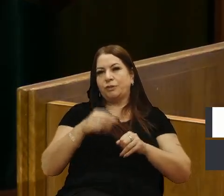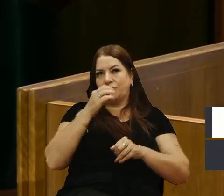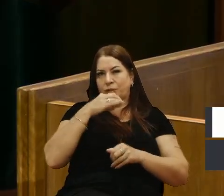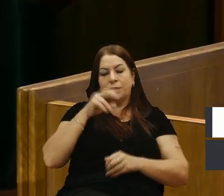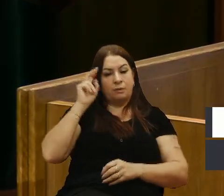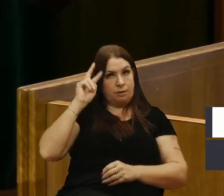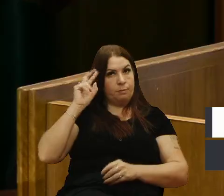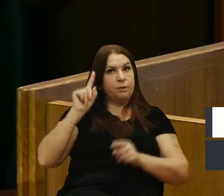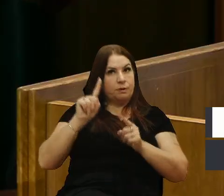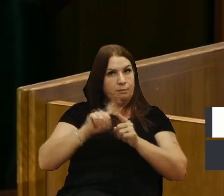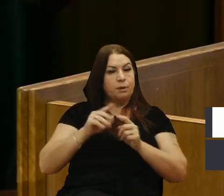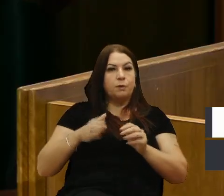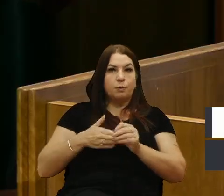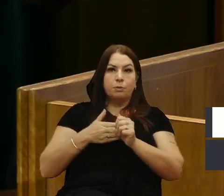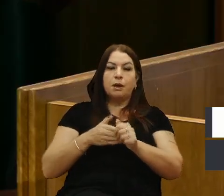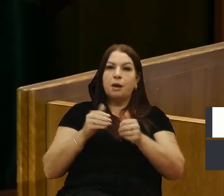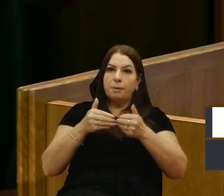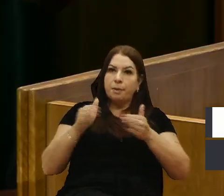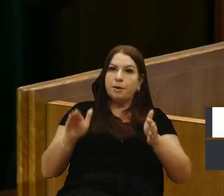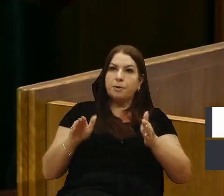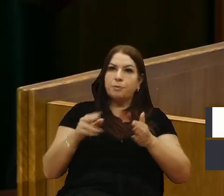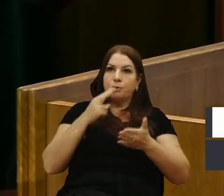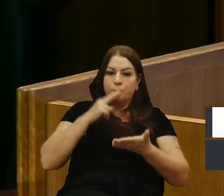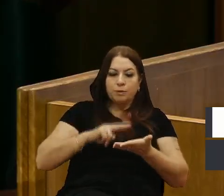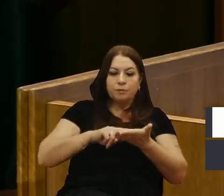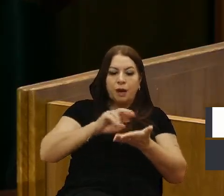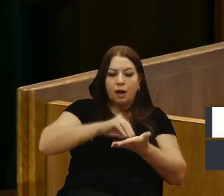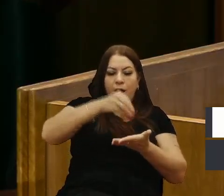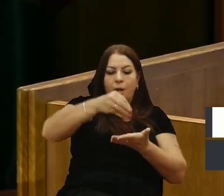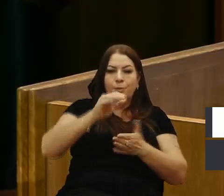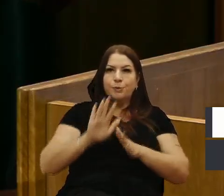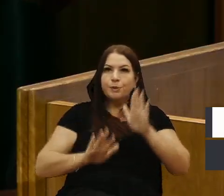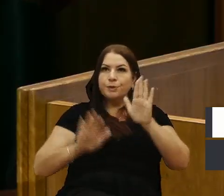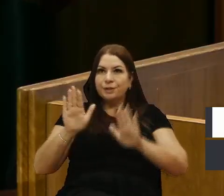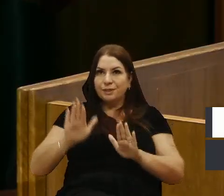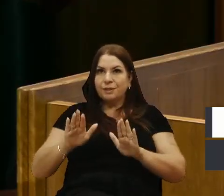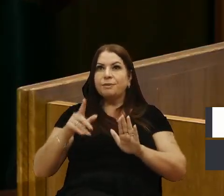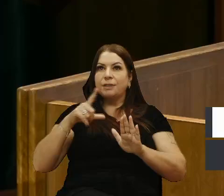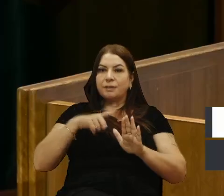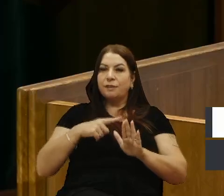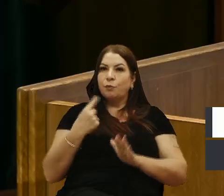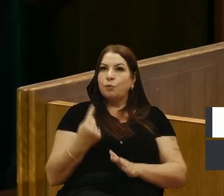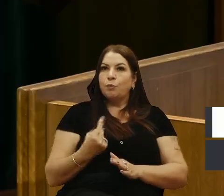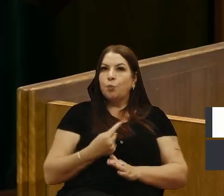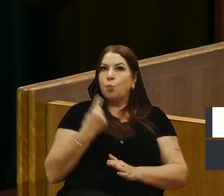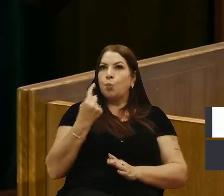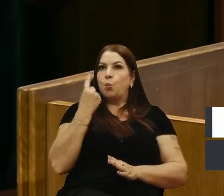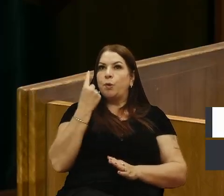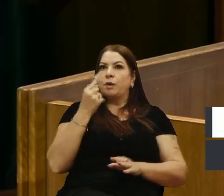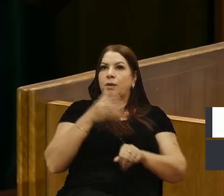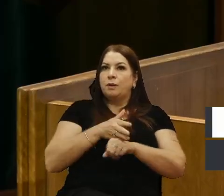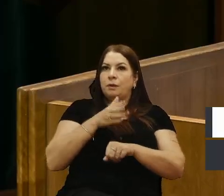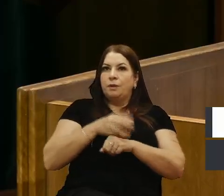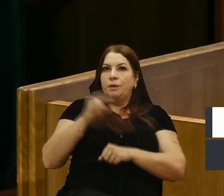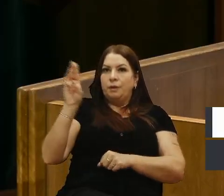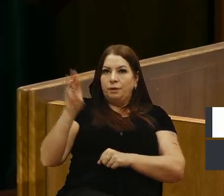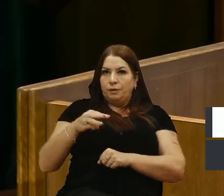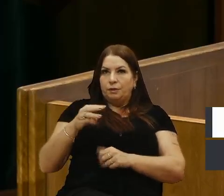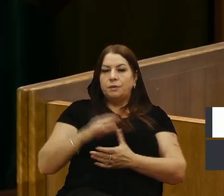Lembro, inclusive, de acompanhar a abertura dos envelopes daquela licitação, que teve como única participante a